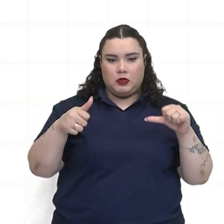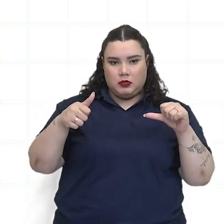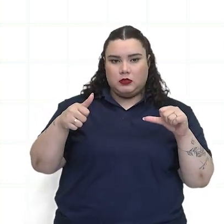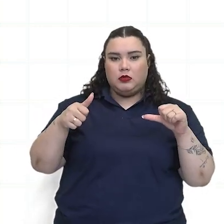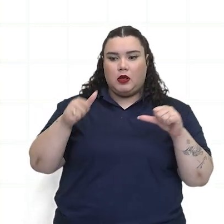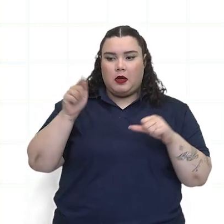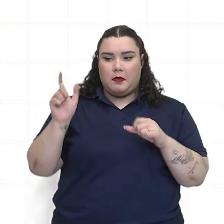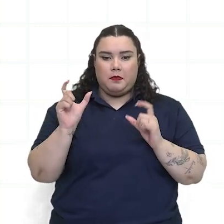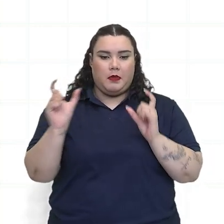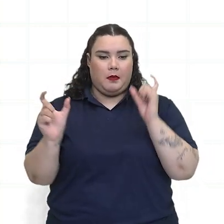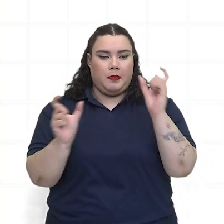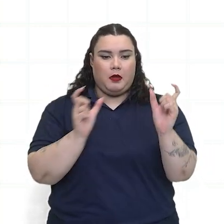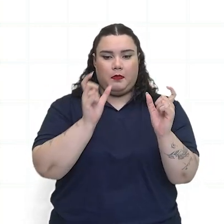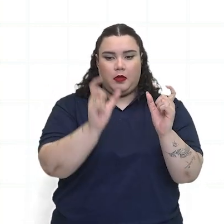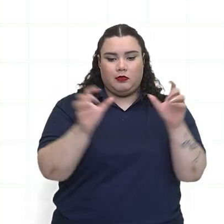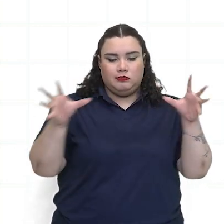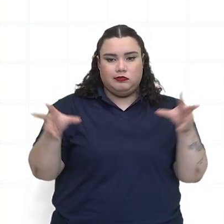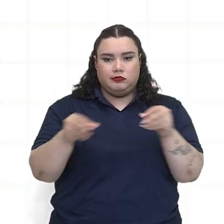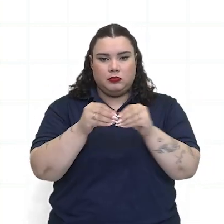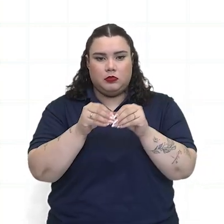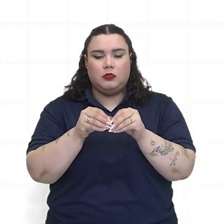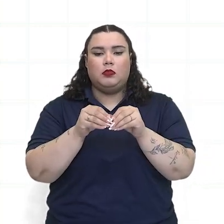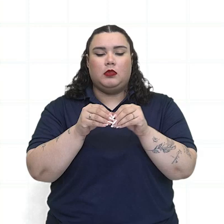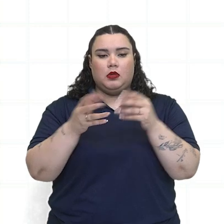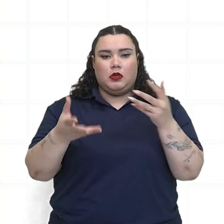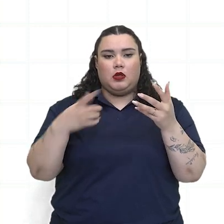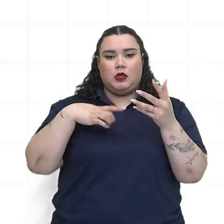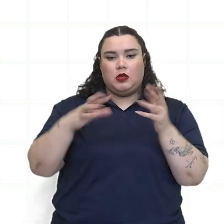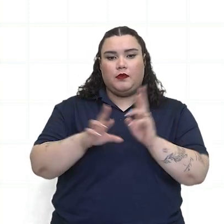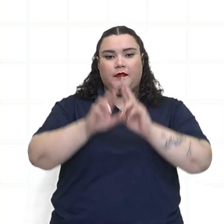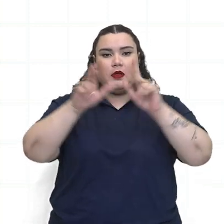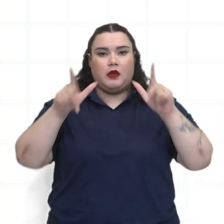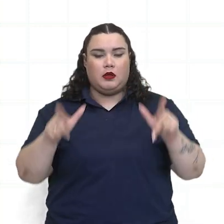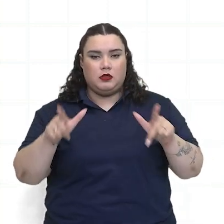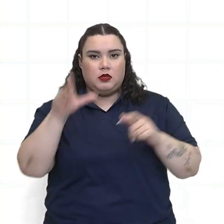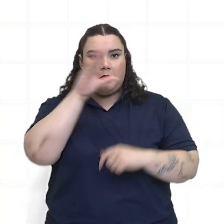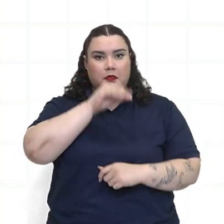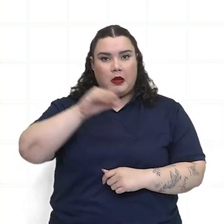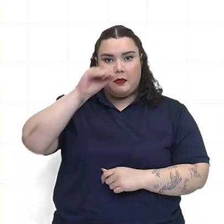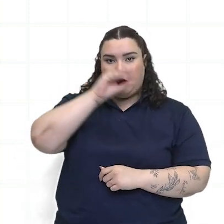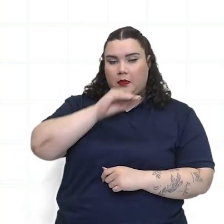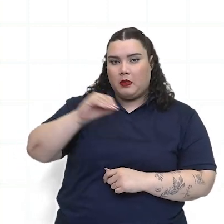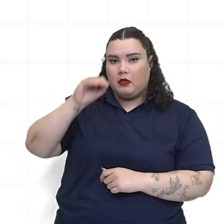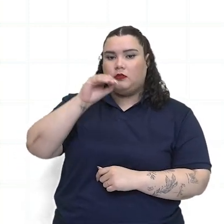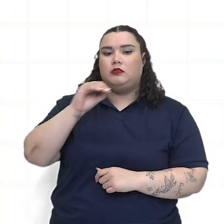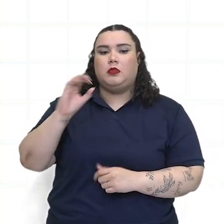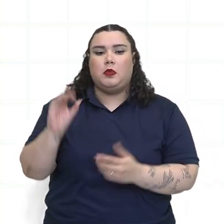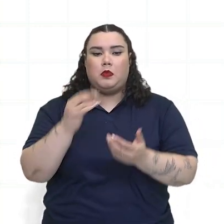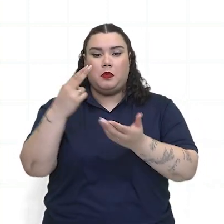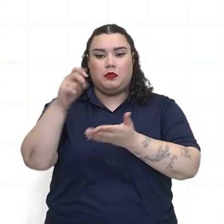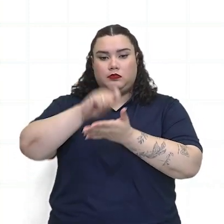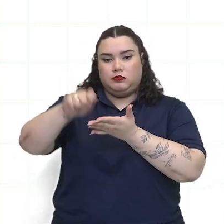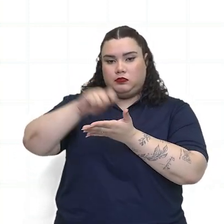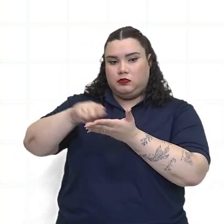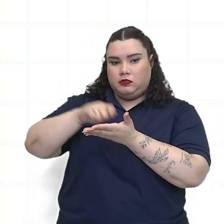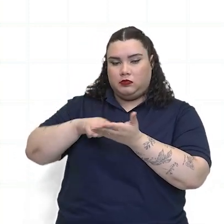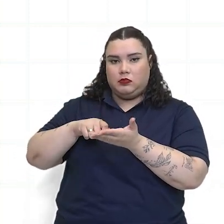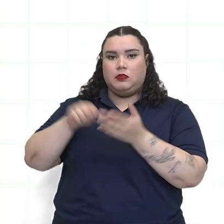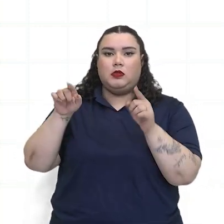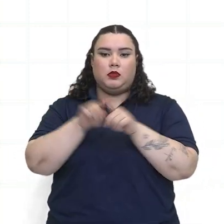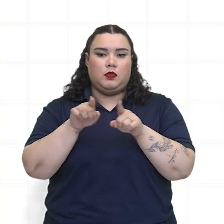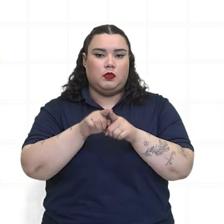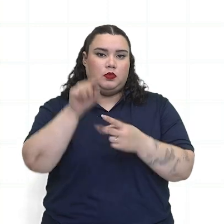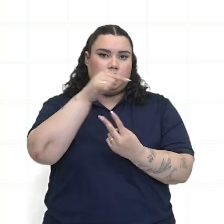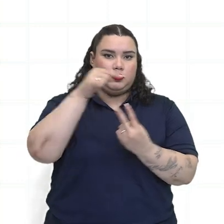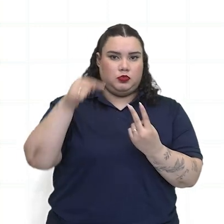Ao unir essas palavras, acrescentou, né? Ficou diferente o som, a pronúncia ou a grafia. Aqui alterou tanto a